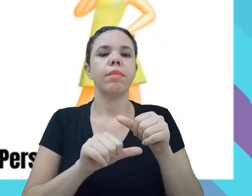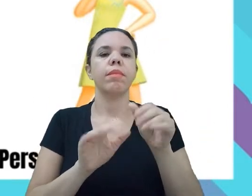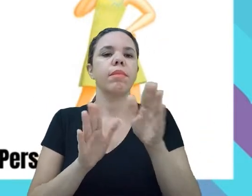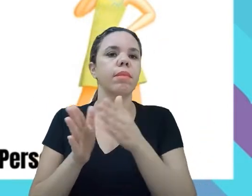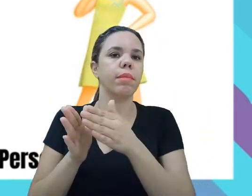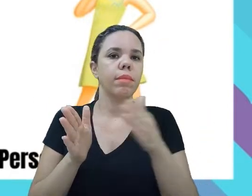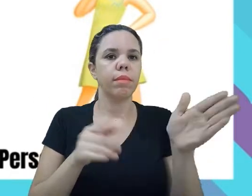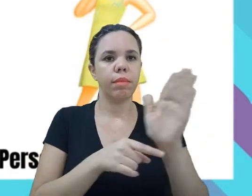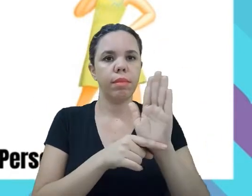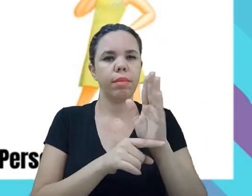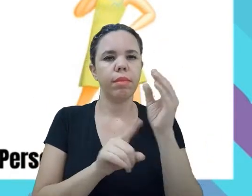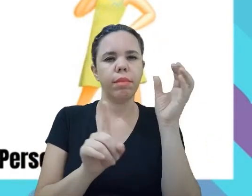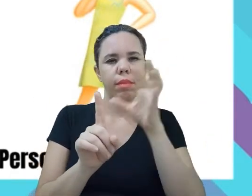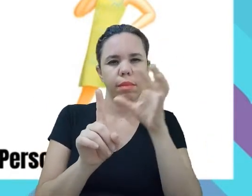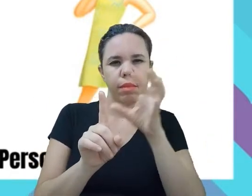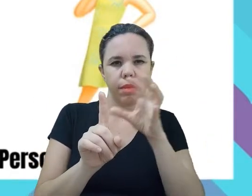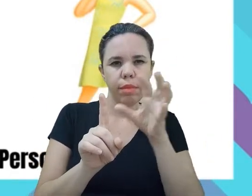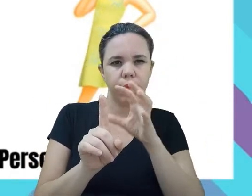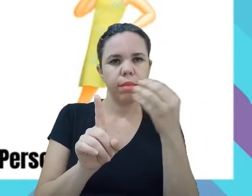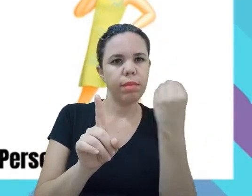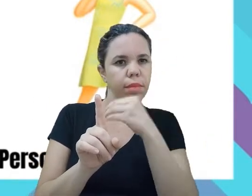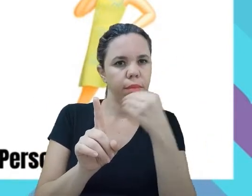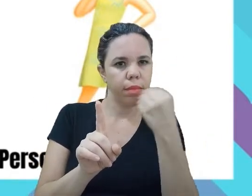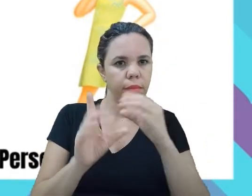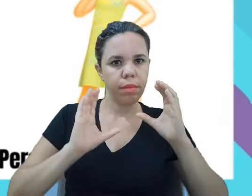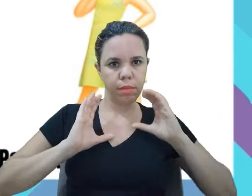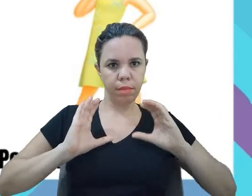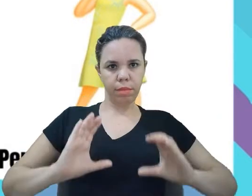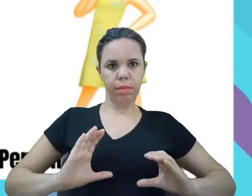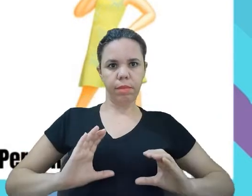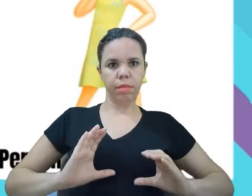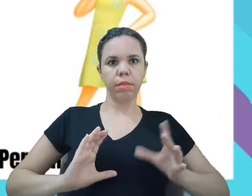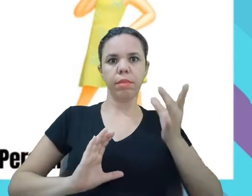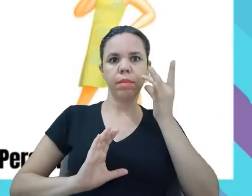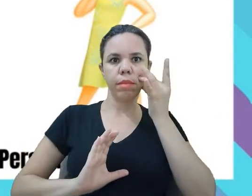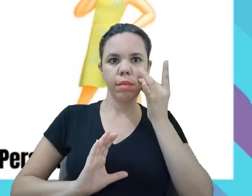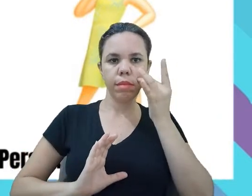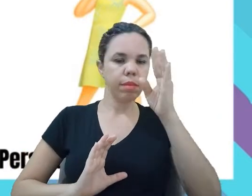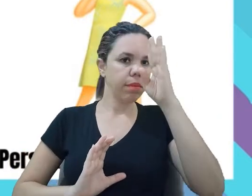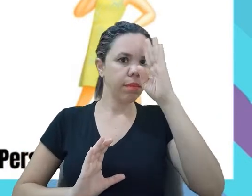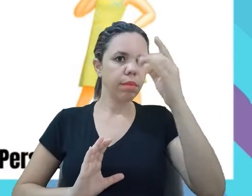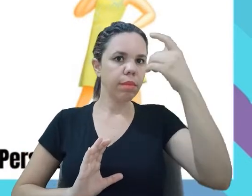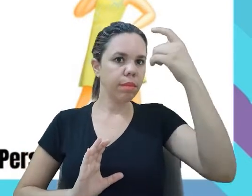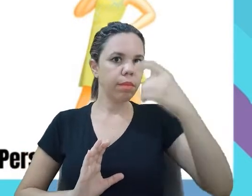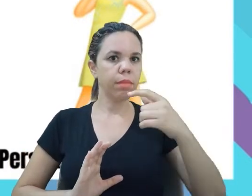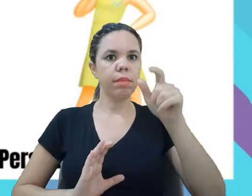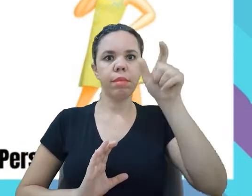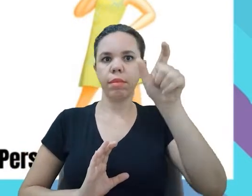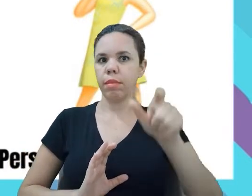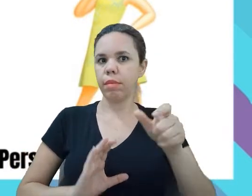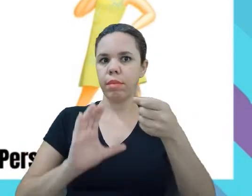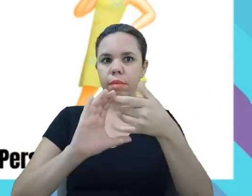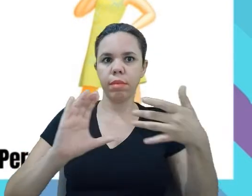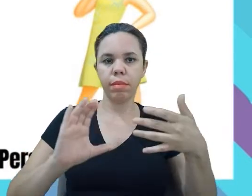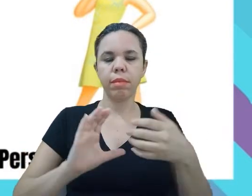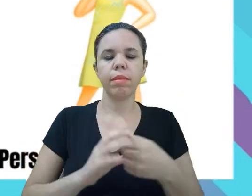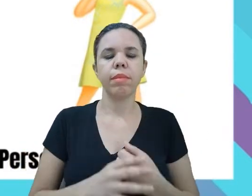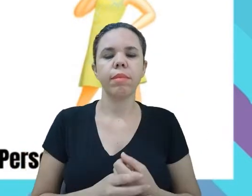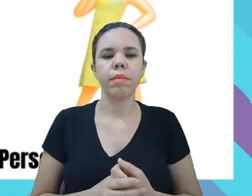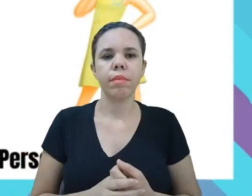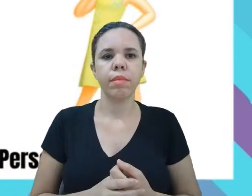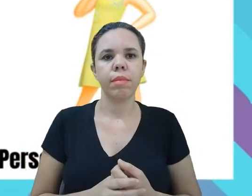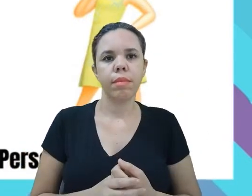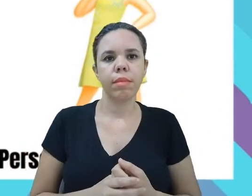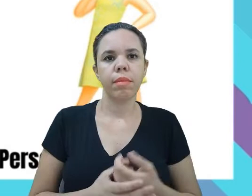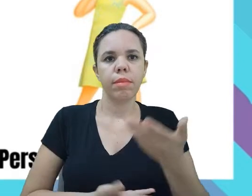de controle, sempre tendo o controle da situação, o controle desse painel, vindo até o desespero quando esse controle